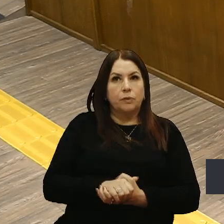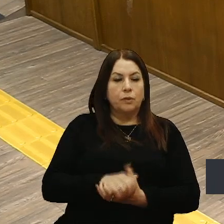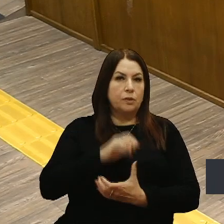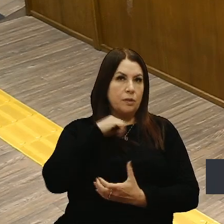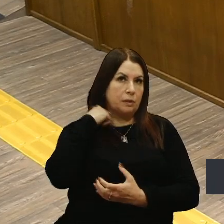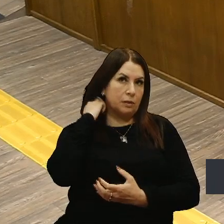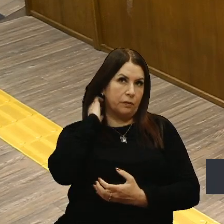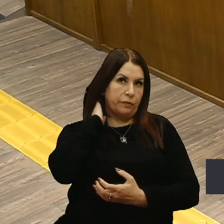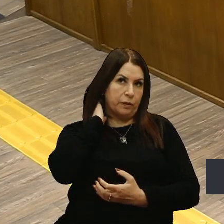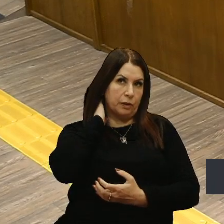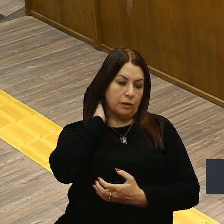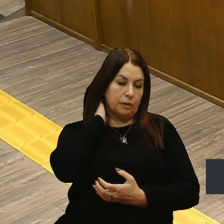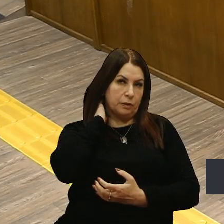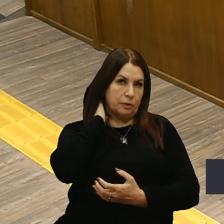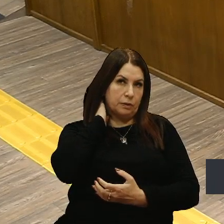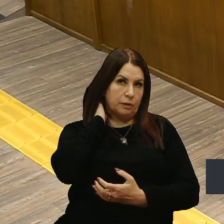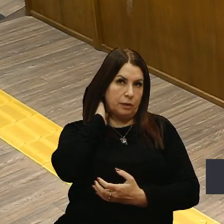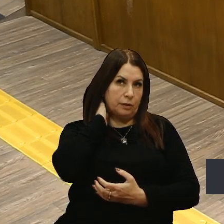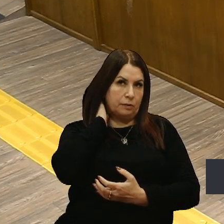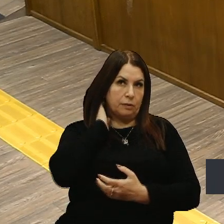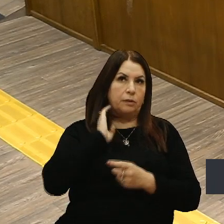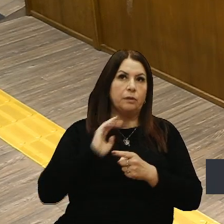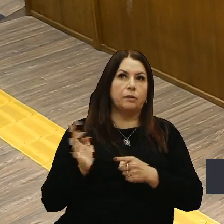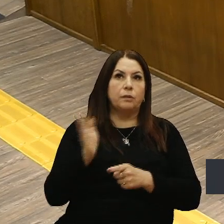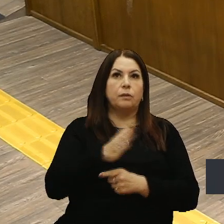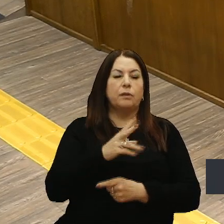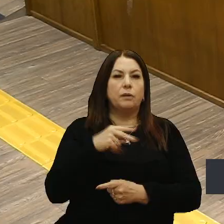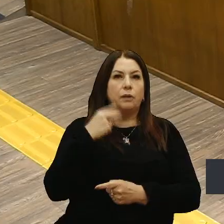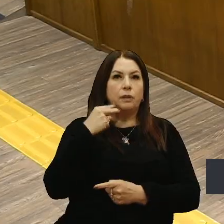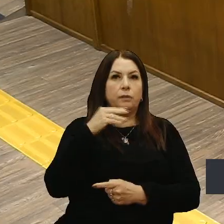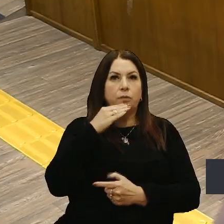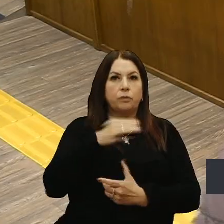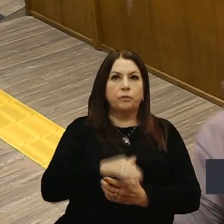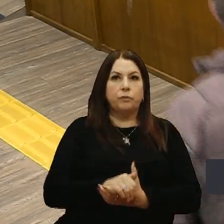da tribuna, momento que passo os trabalhos ao vereador Portola.